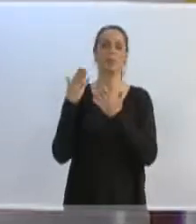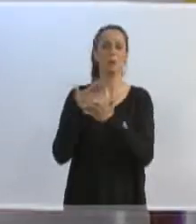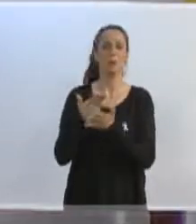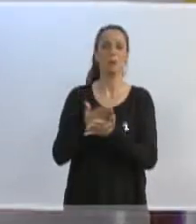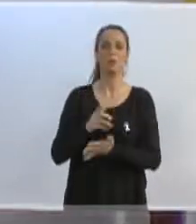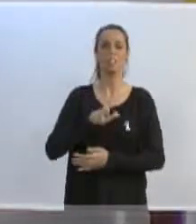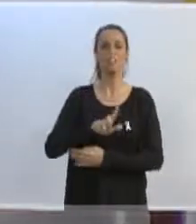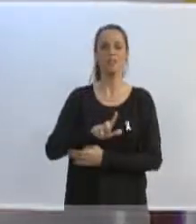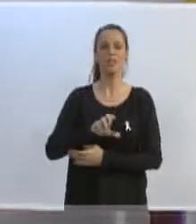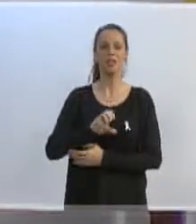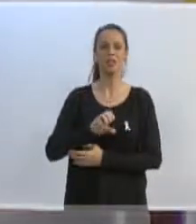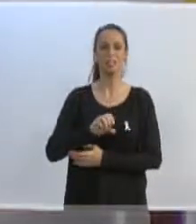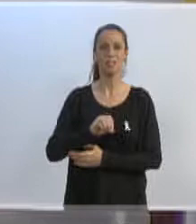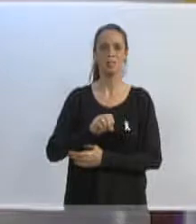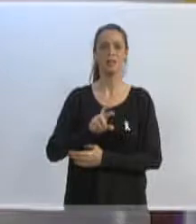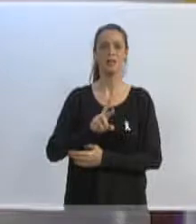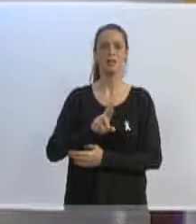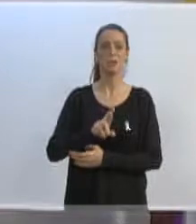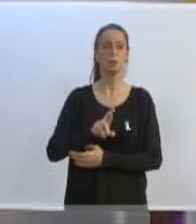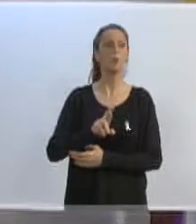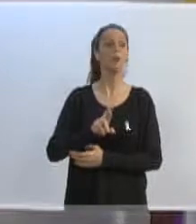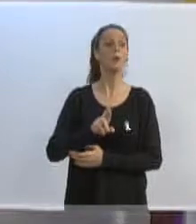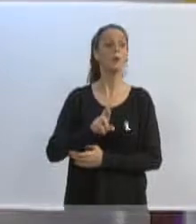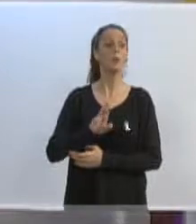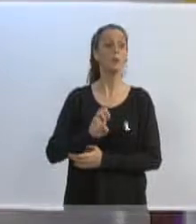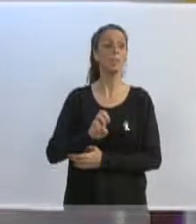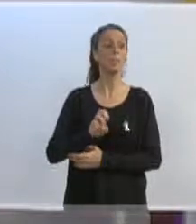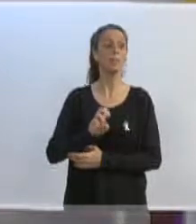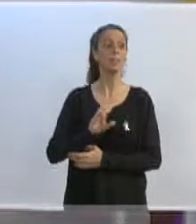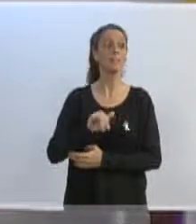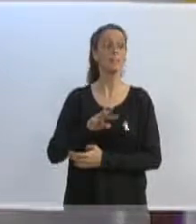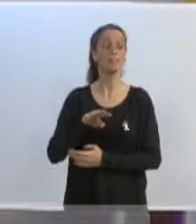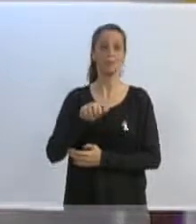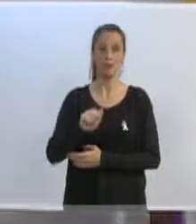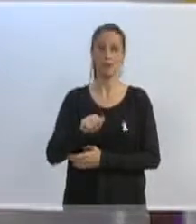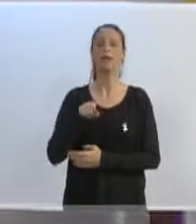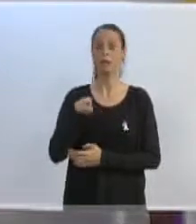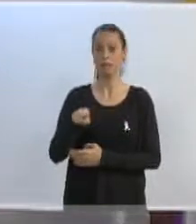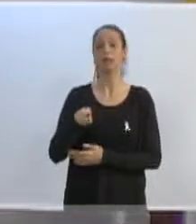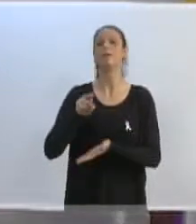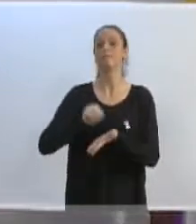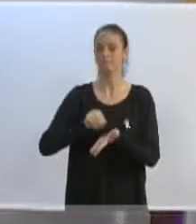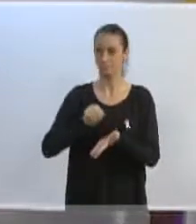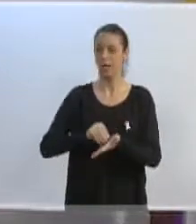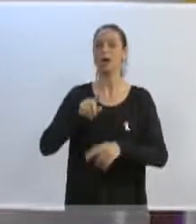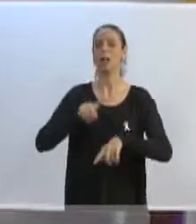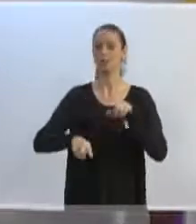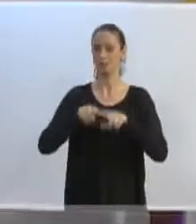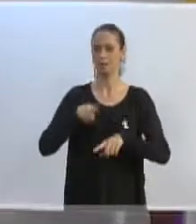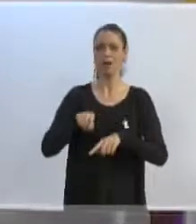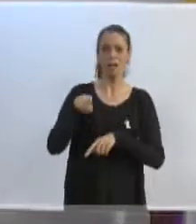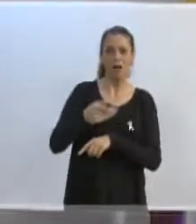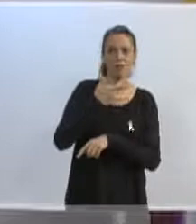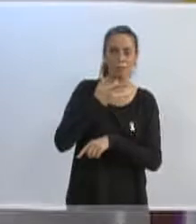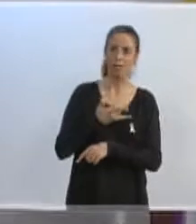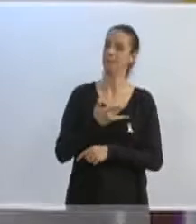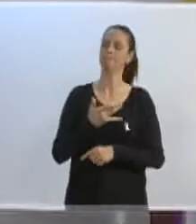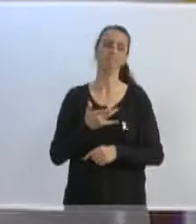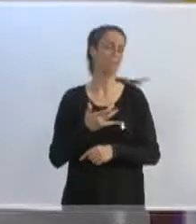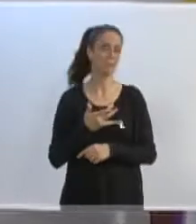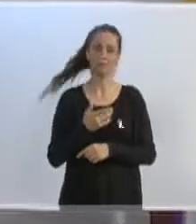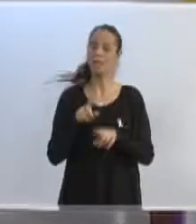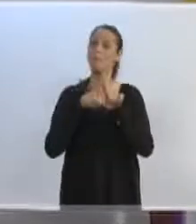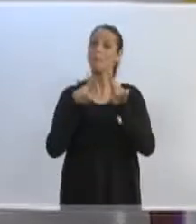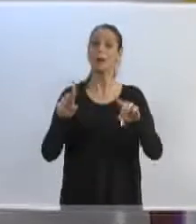É uma escola municipal, pequena, carente de muitos recursos. Nem tudo lá é fácil, mas